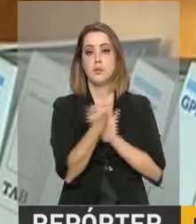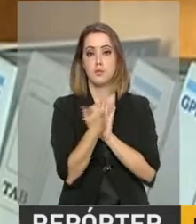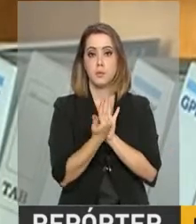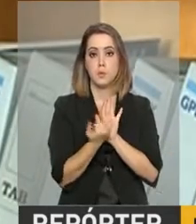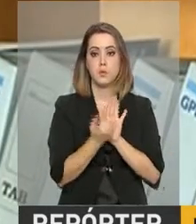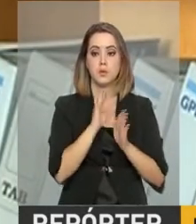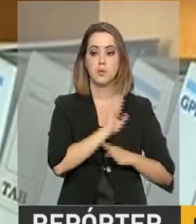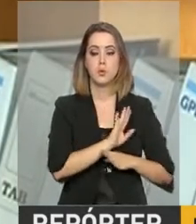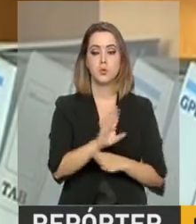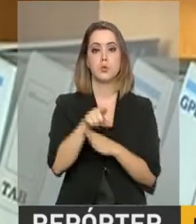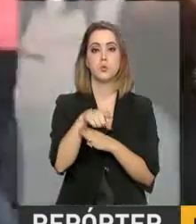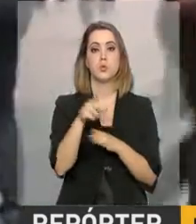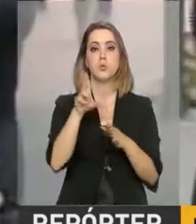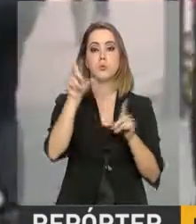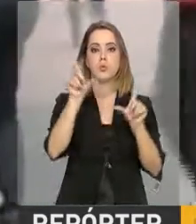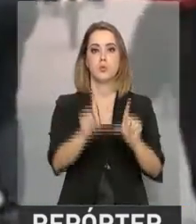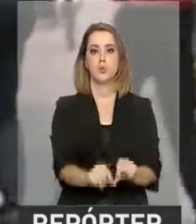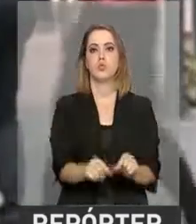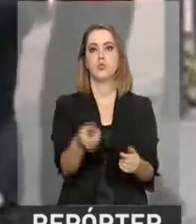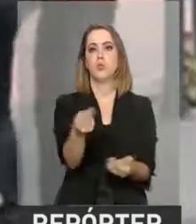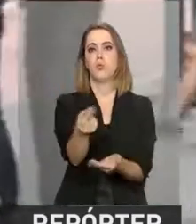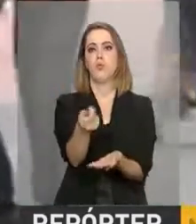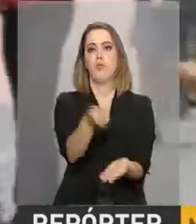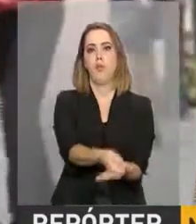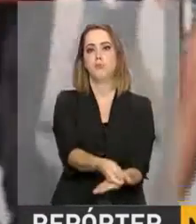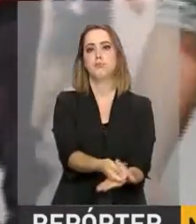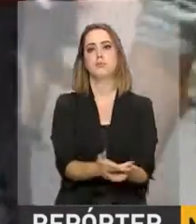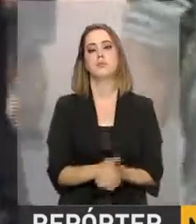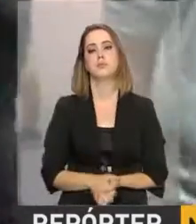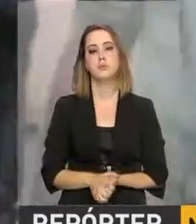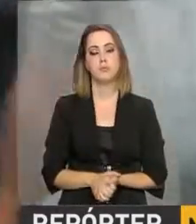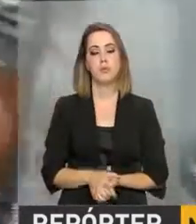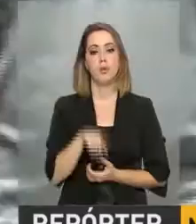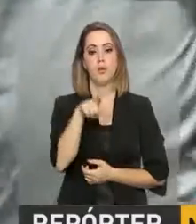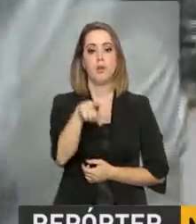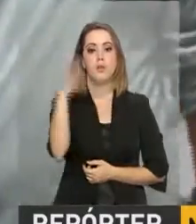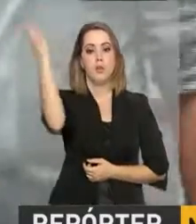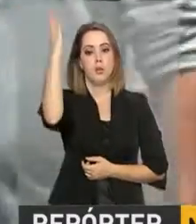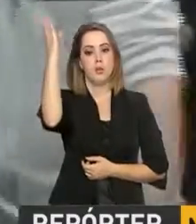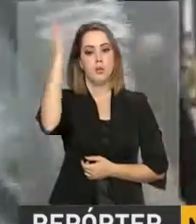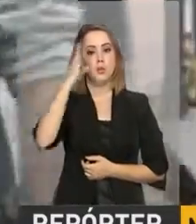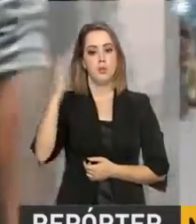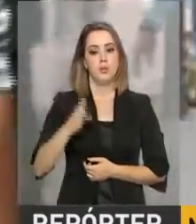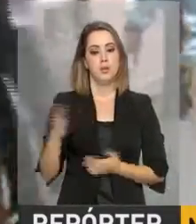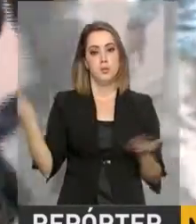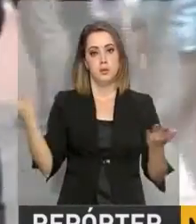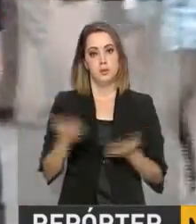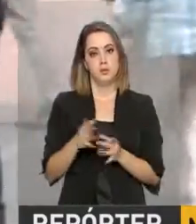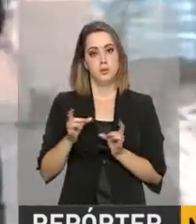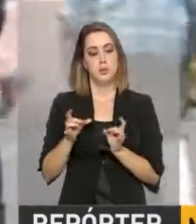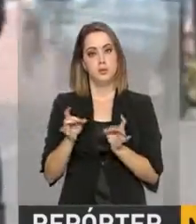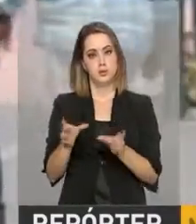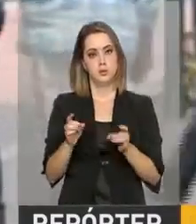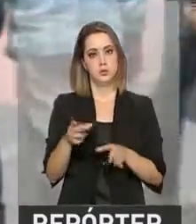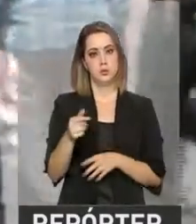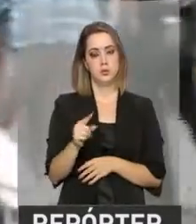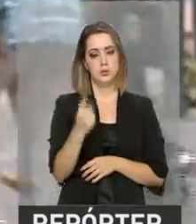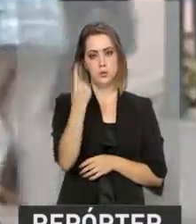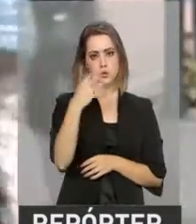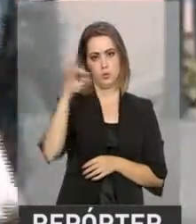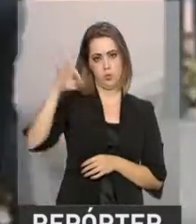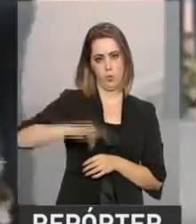custo do produto exportado a participação das exportações brasileiras no mercado mundial hoje é de cerca de 1 por cento